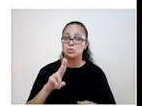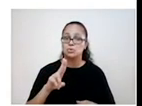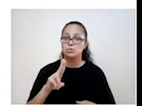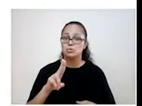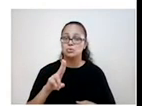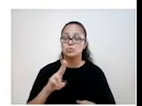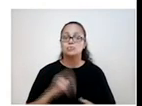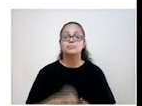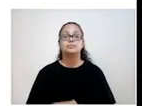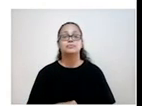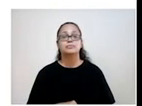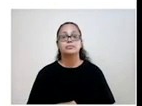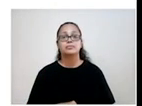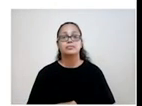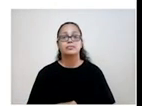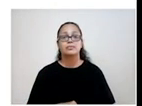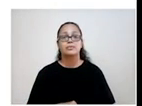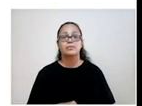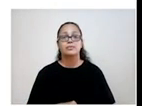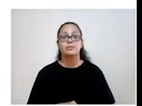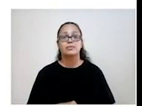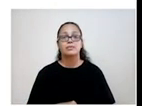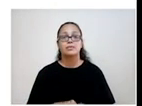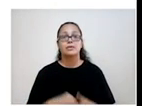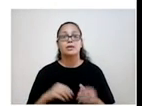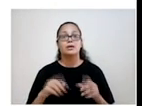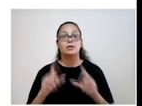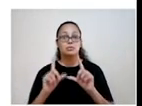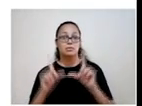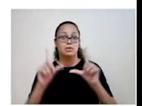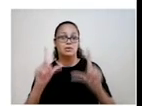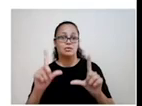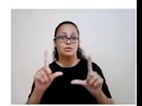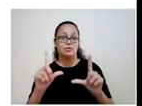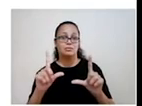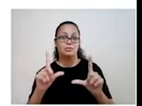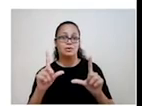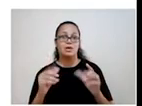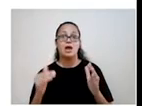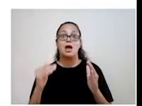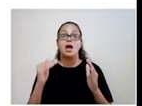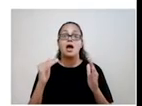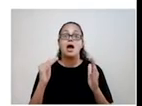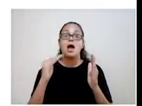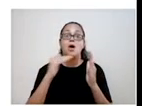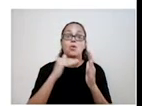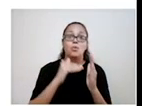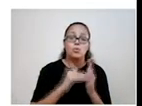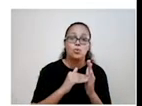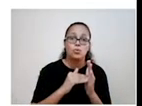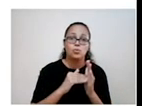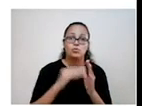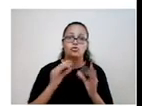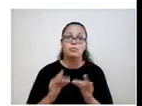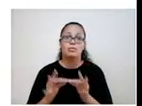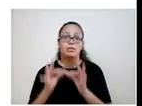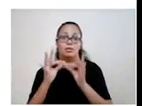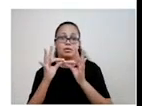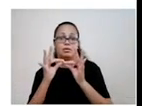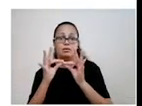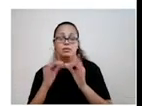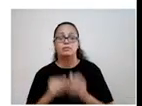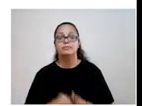na aula anterior, uma das obras mais marcantes de Da Vinci é a Última Ceia, essa que eu trouxe para vocês aqui no